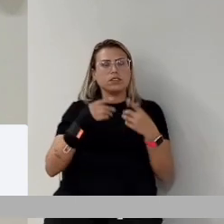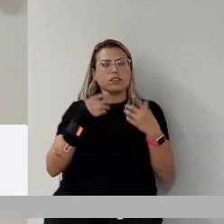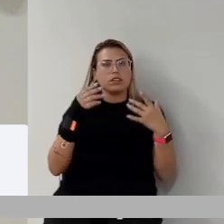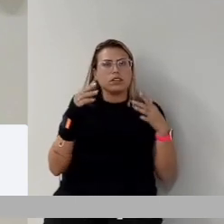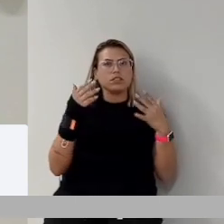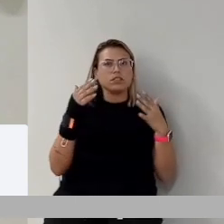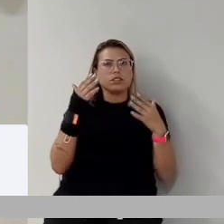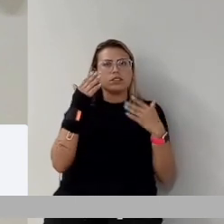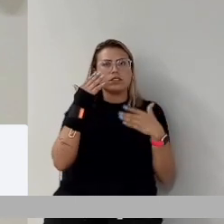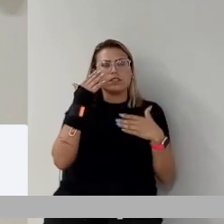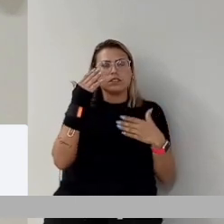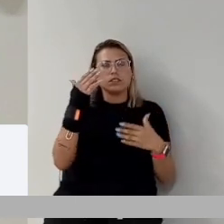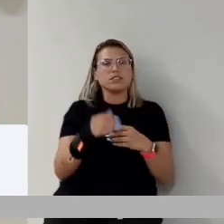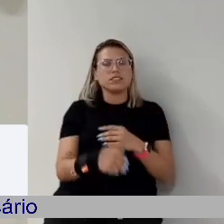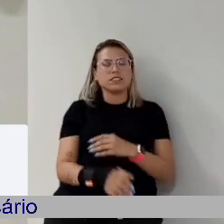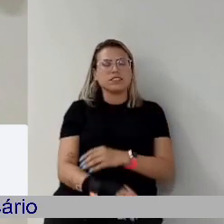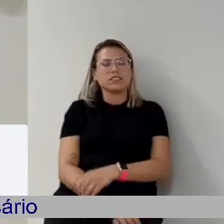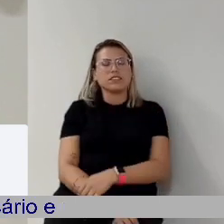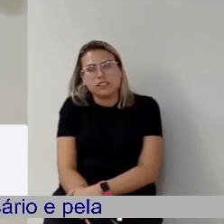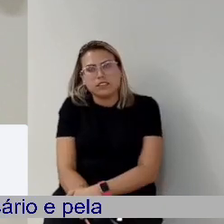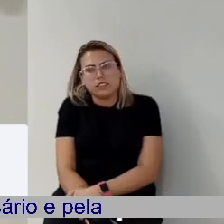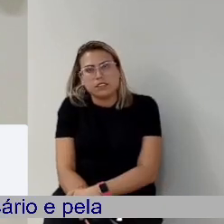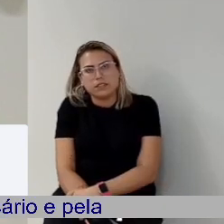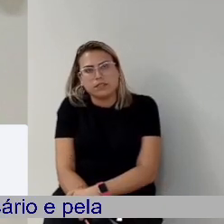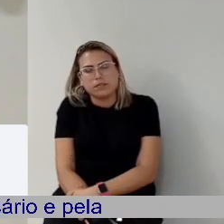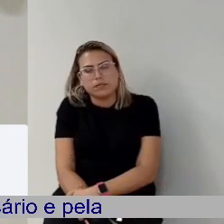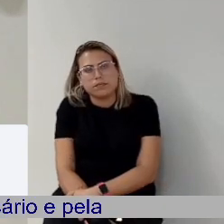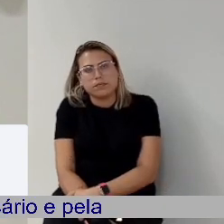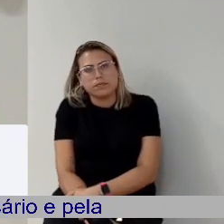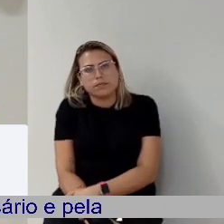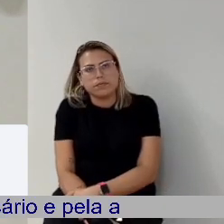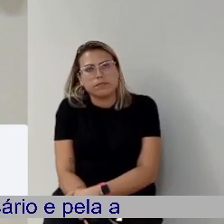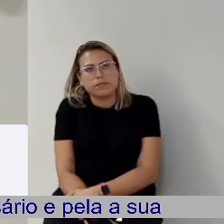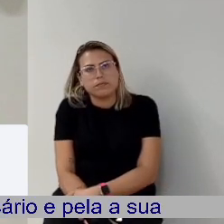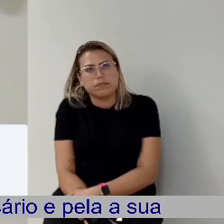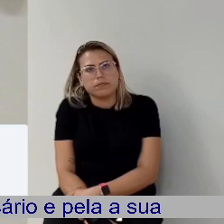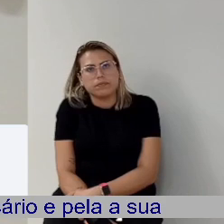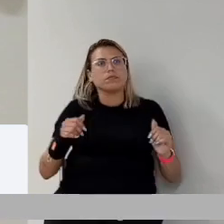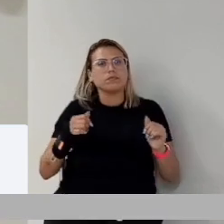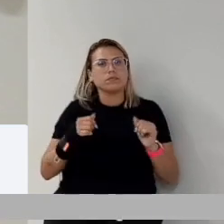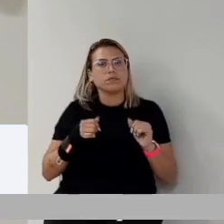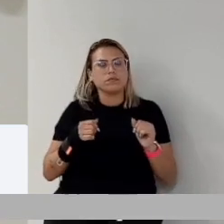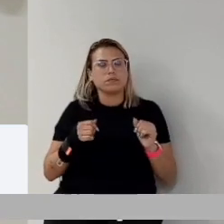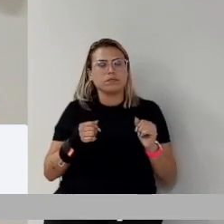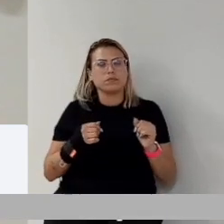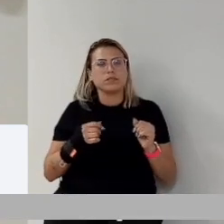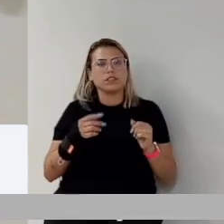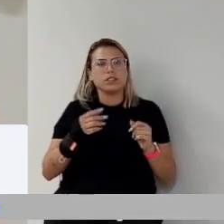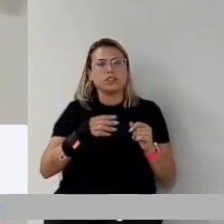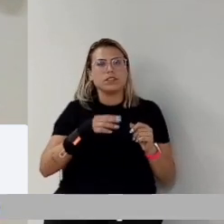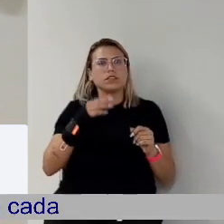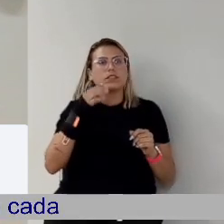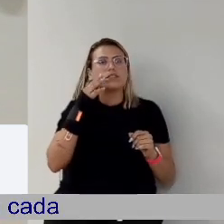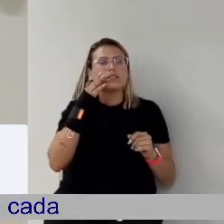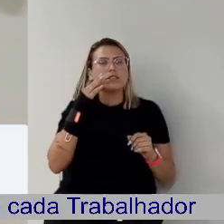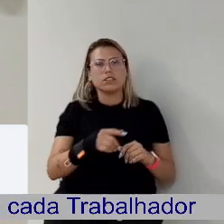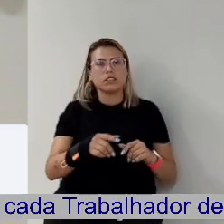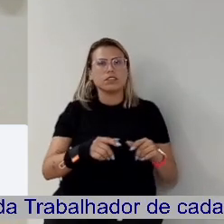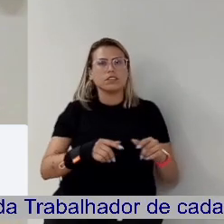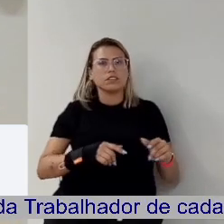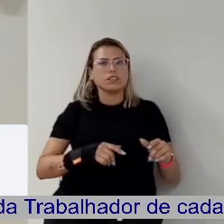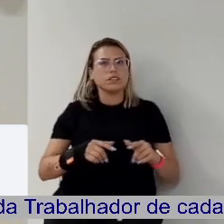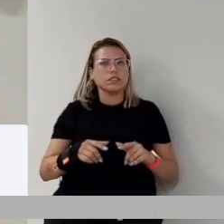parabeniza pelo aniversário pela a a sua aposentadoria que é um sonho de cada trabador de cada